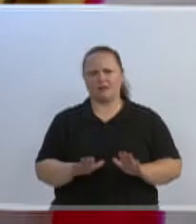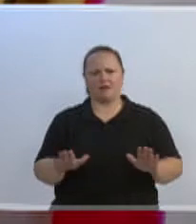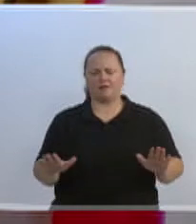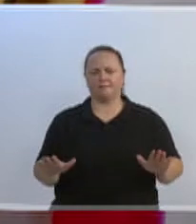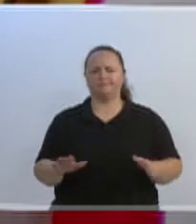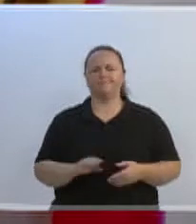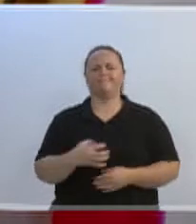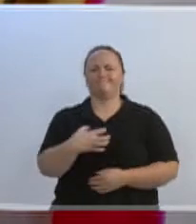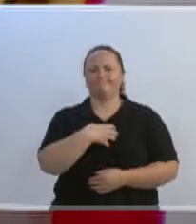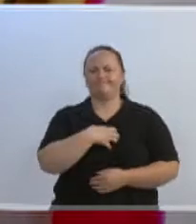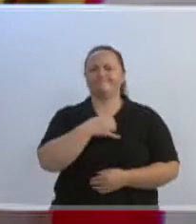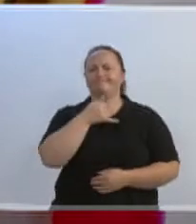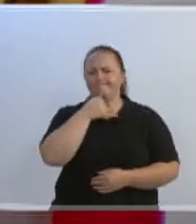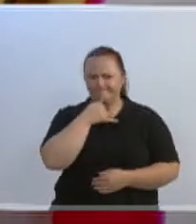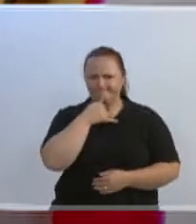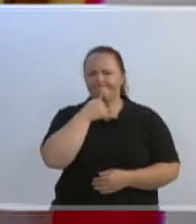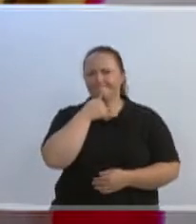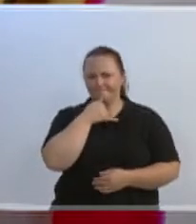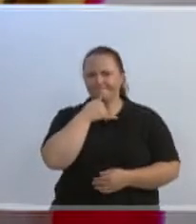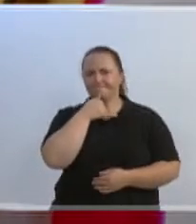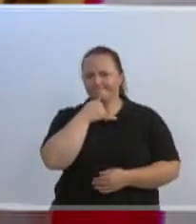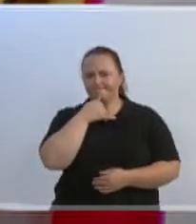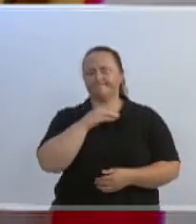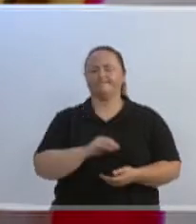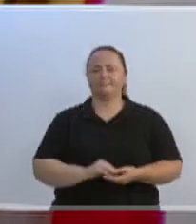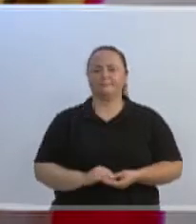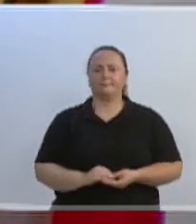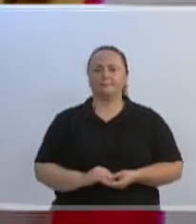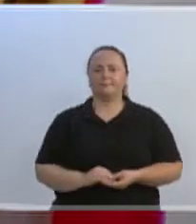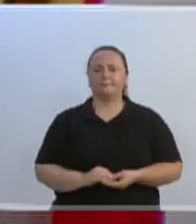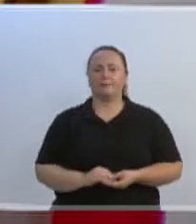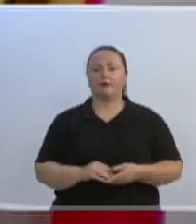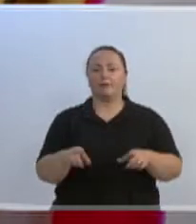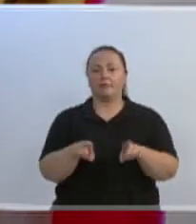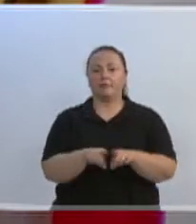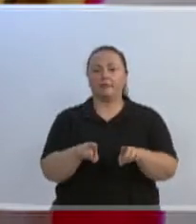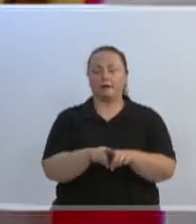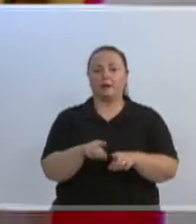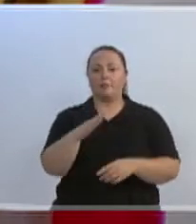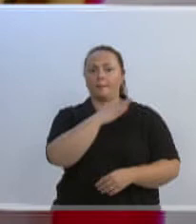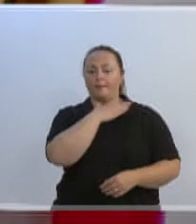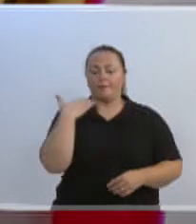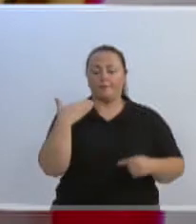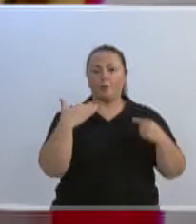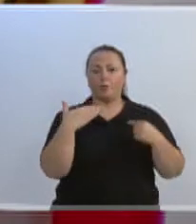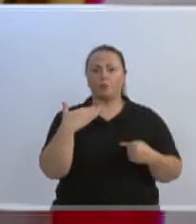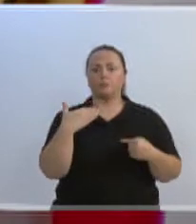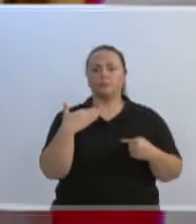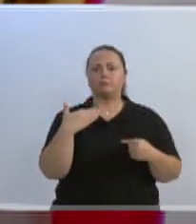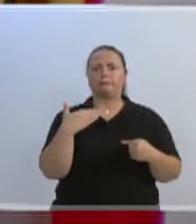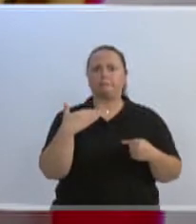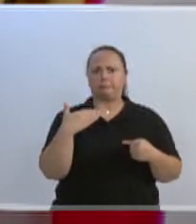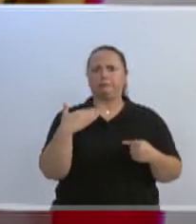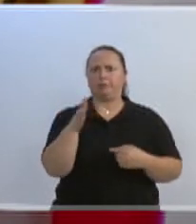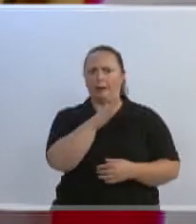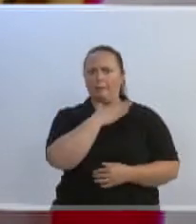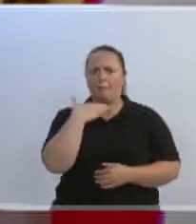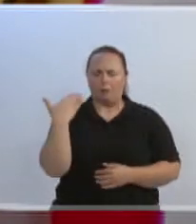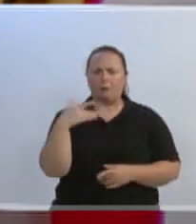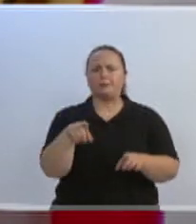para encerrar, eu lamento que até os mortos leiloaram em Blumenau. Até os